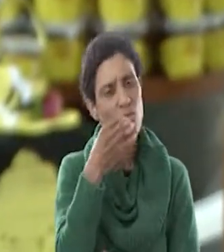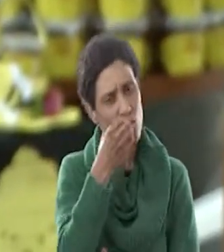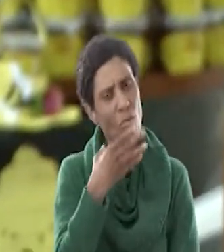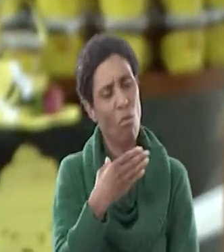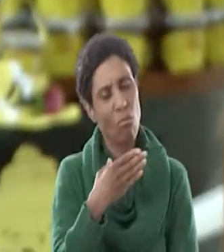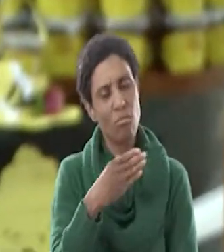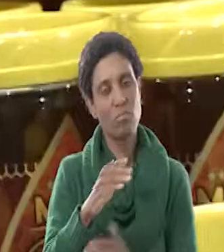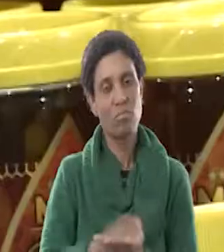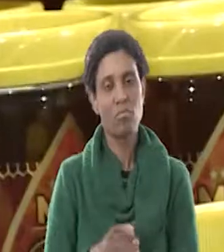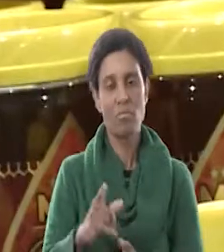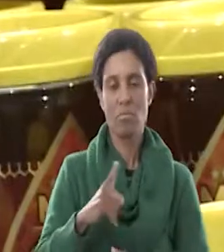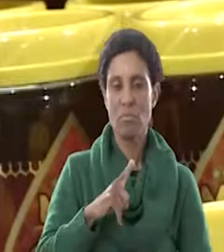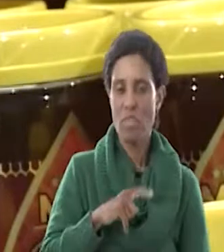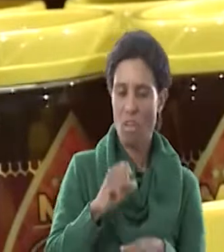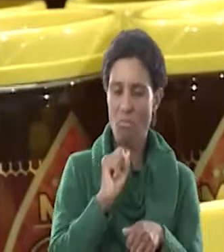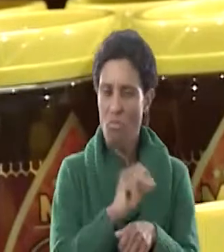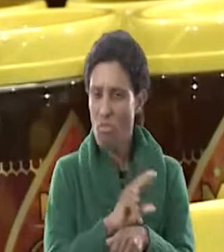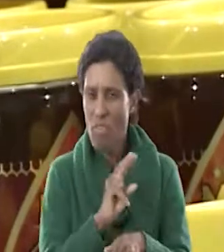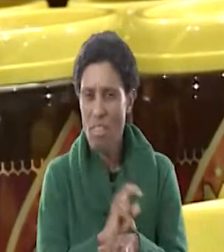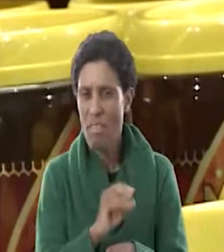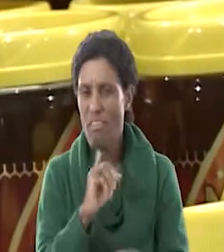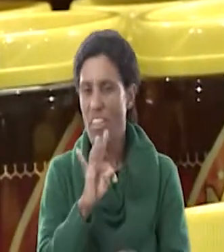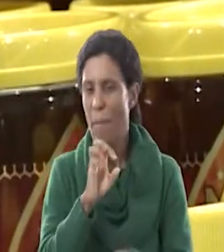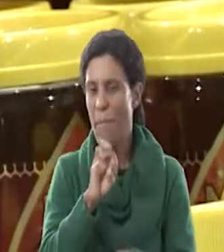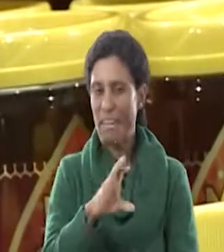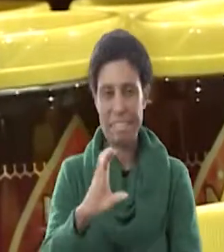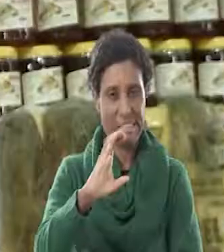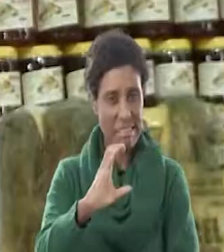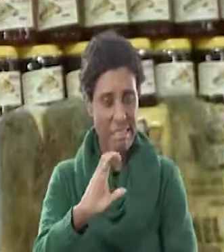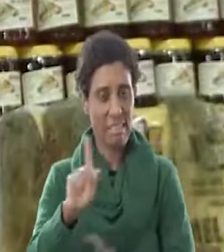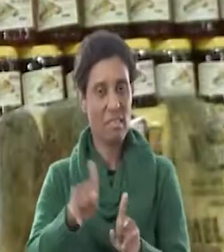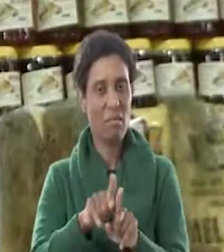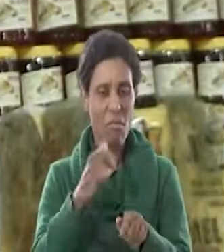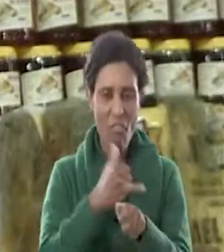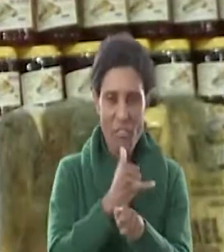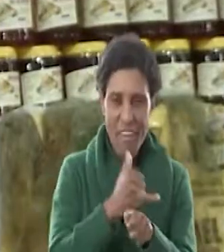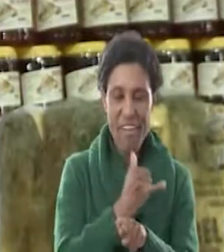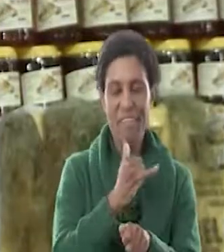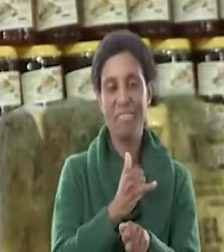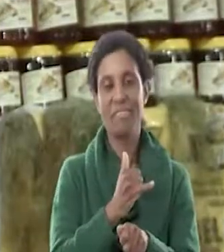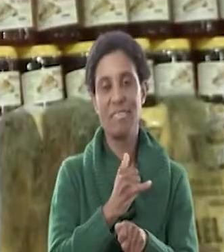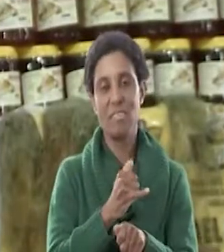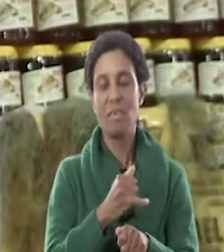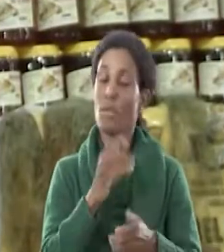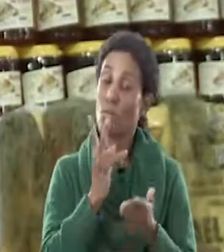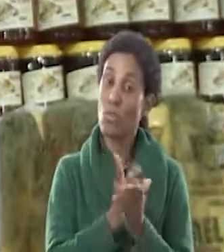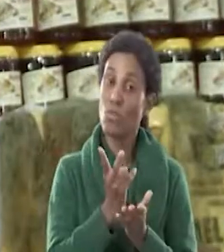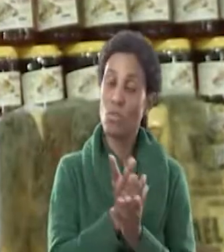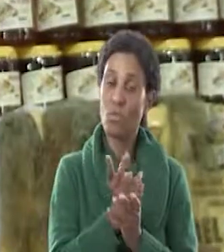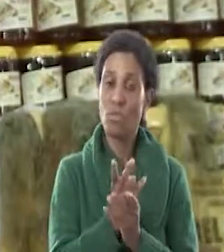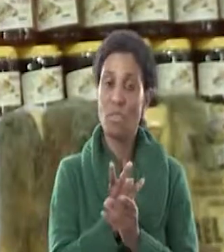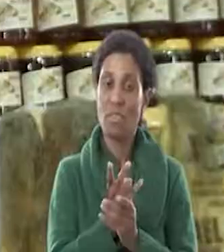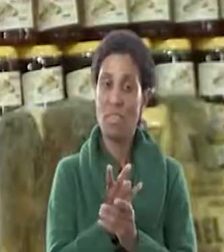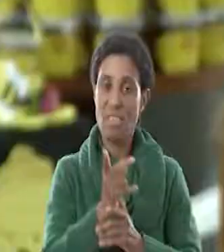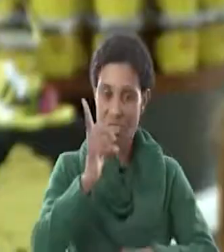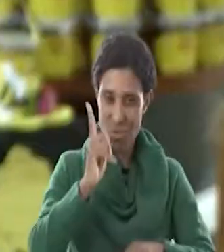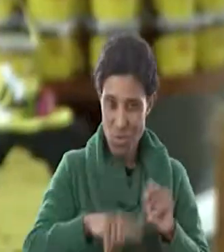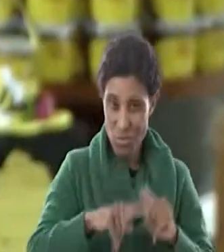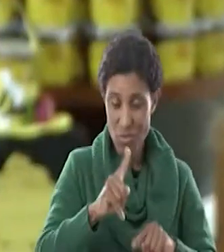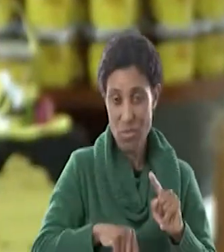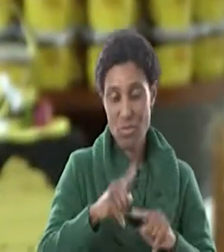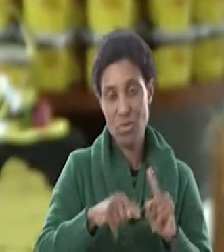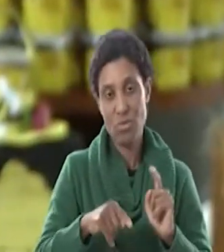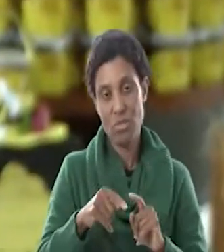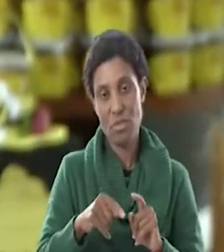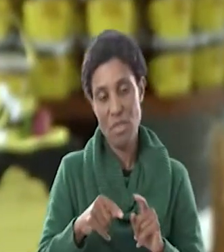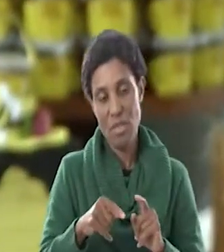principalmente cálcio, magnésio, potássio, a vitamina C, né, o ferro. Ele mantém esses elementos que torna ele,